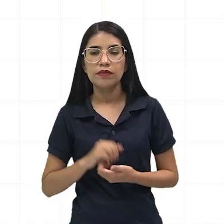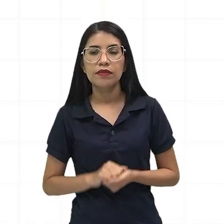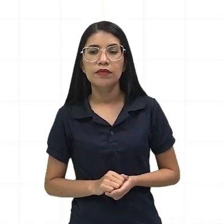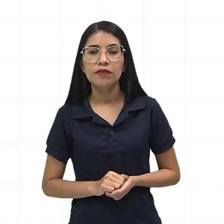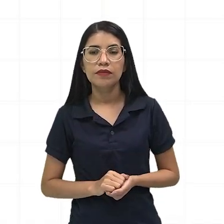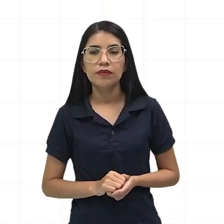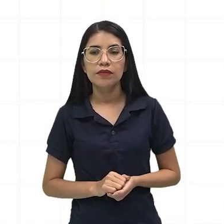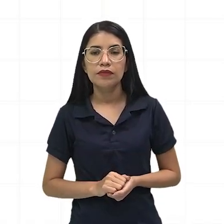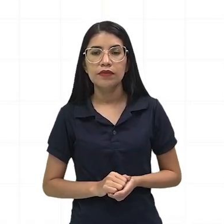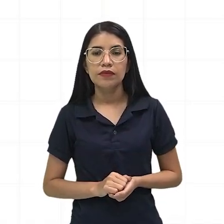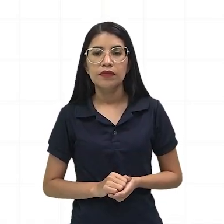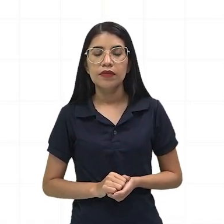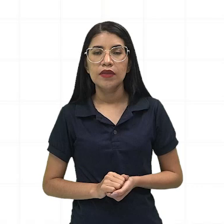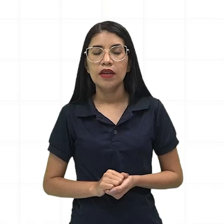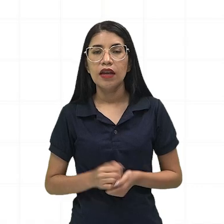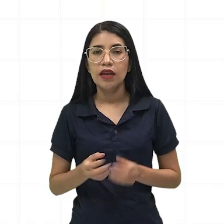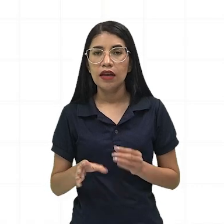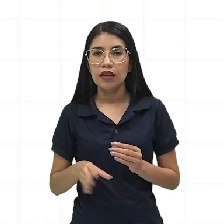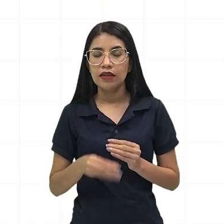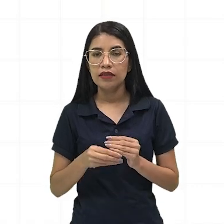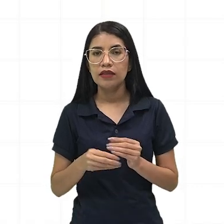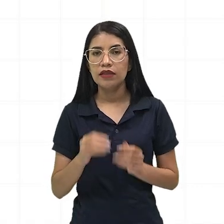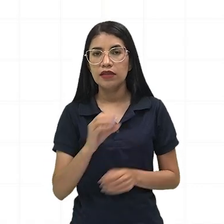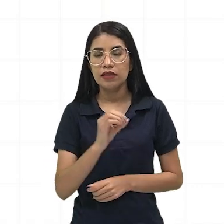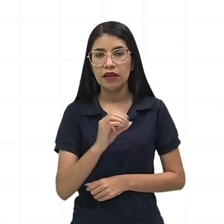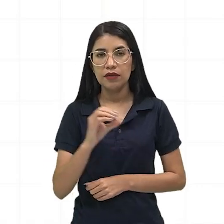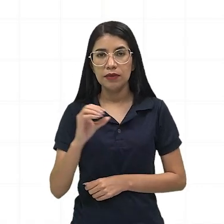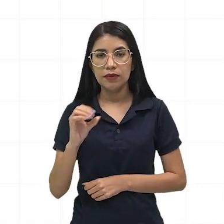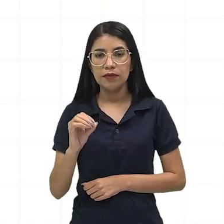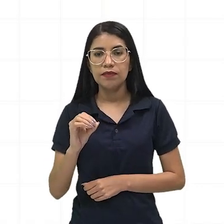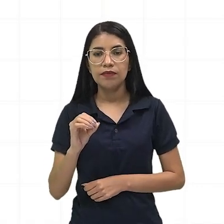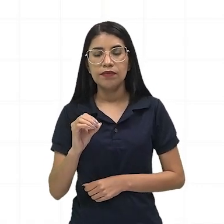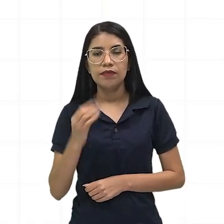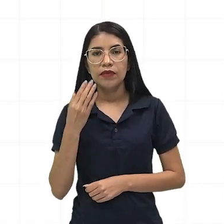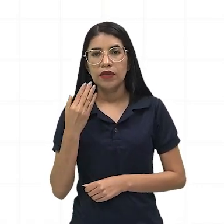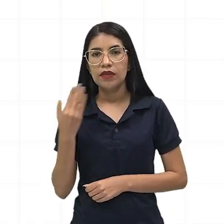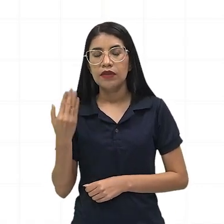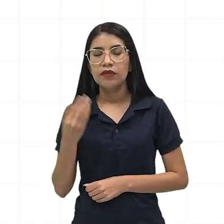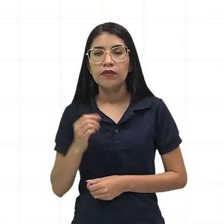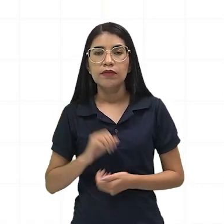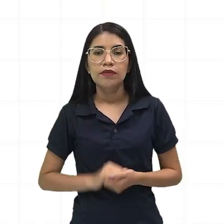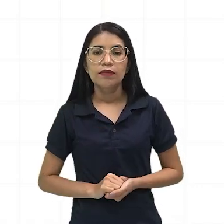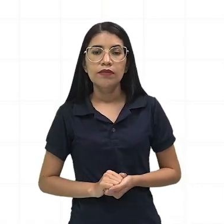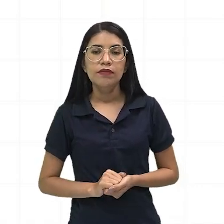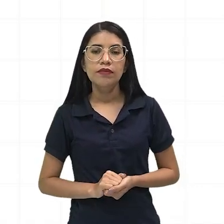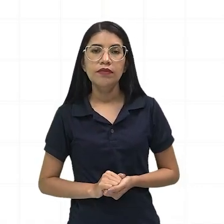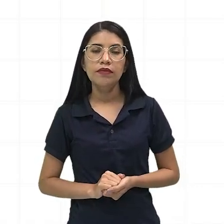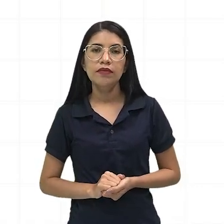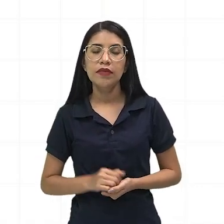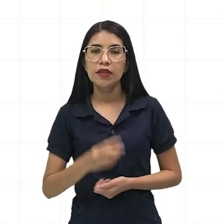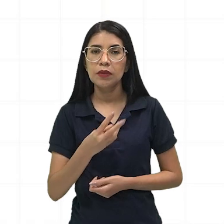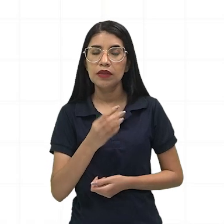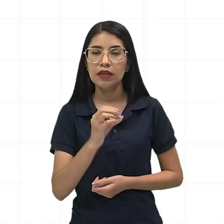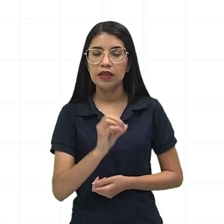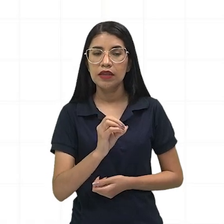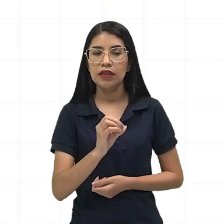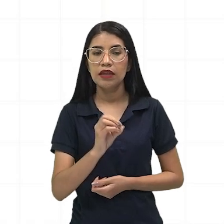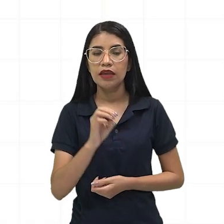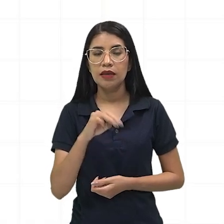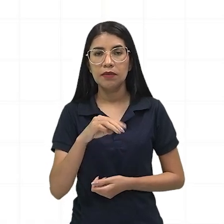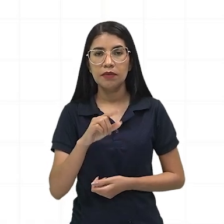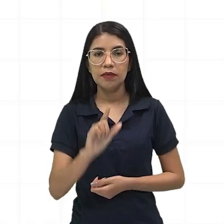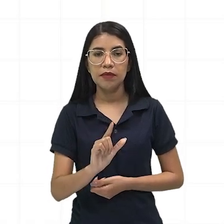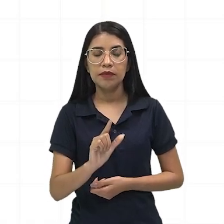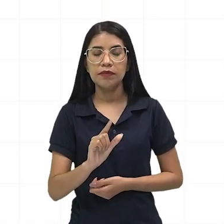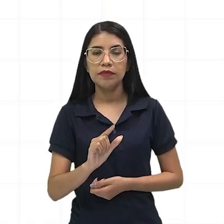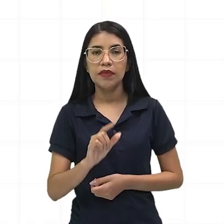0 aqui e o 0 aqui. Então, nós temos aqui, ó, 30 ml em litro,